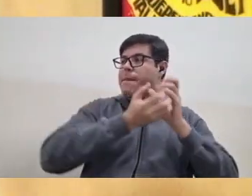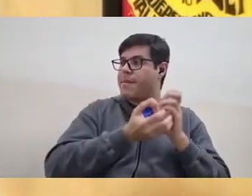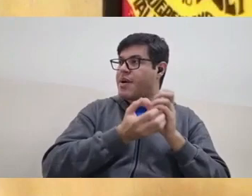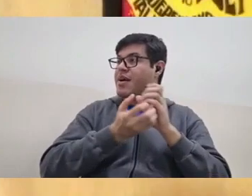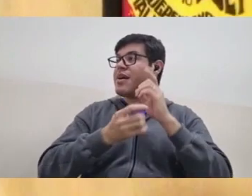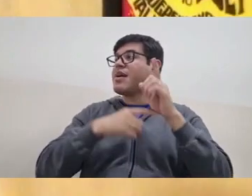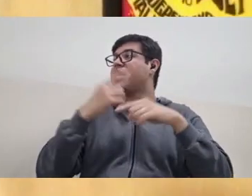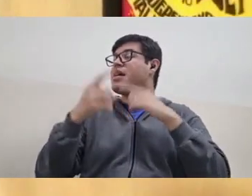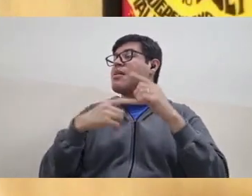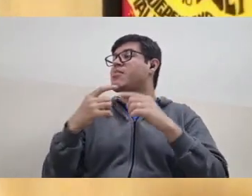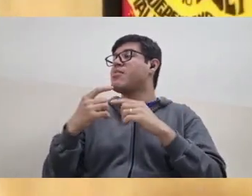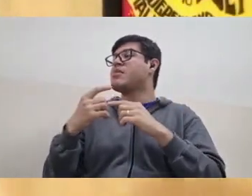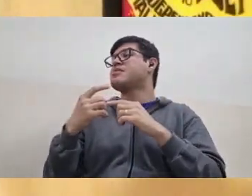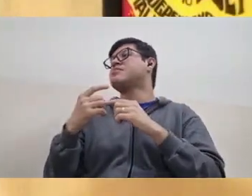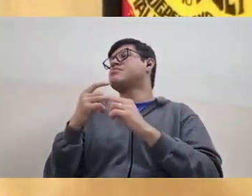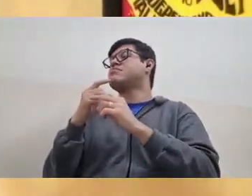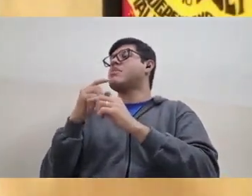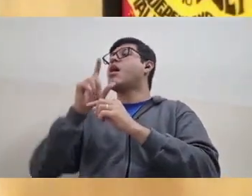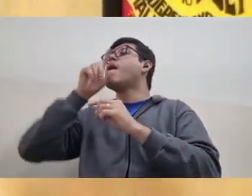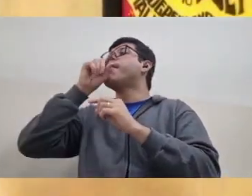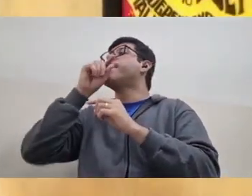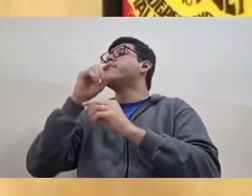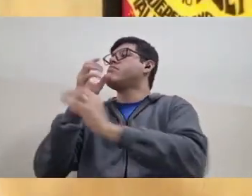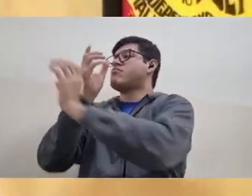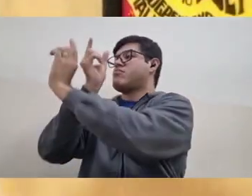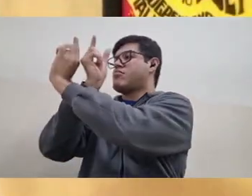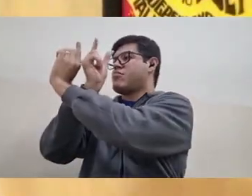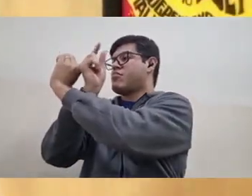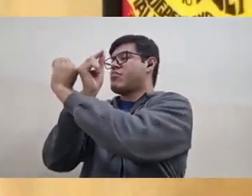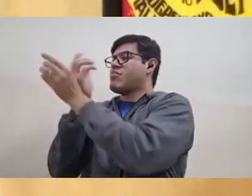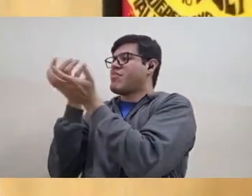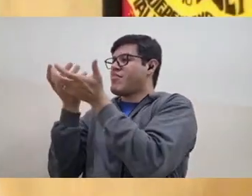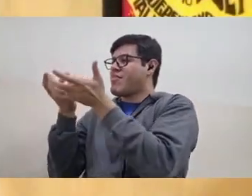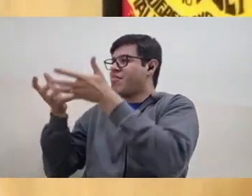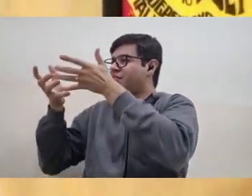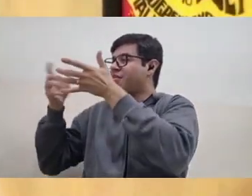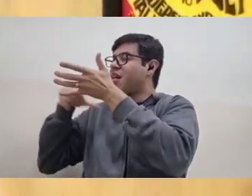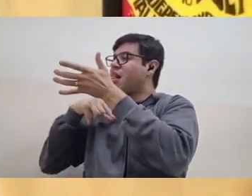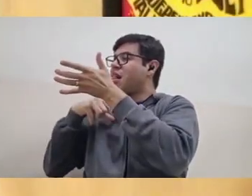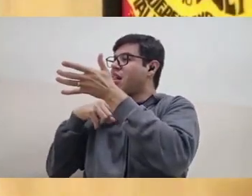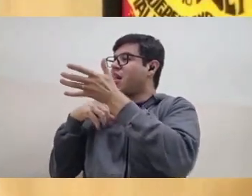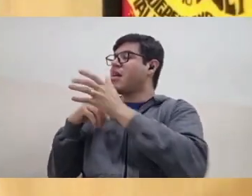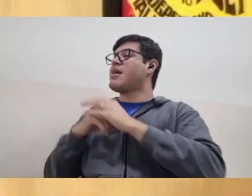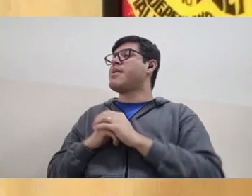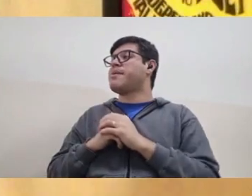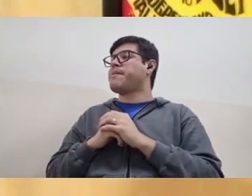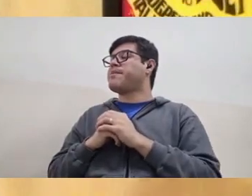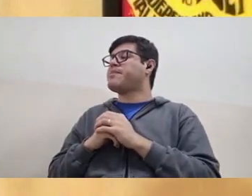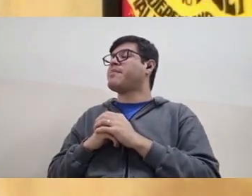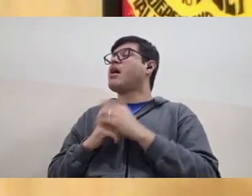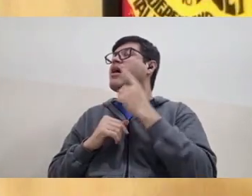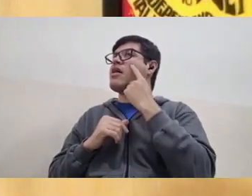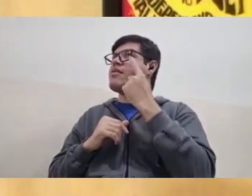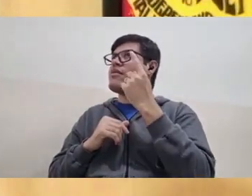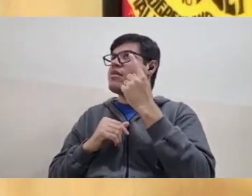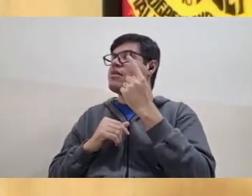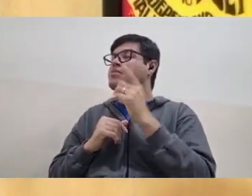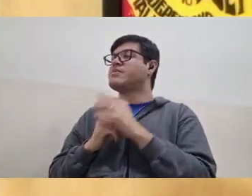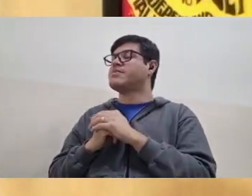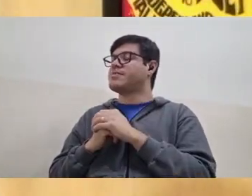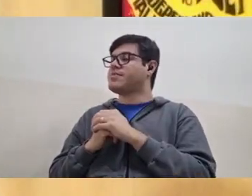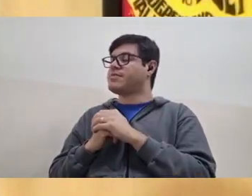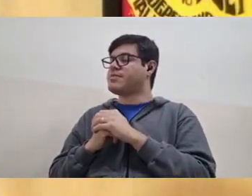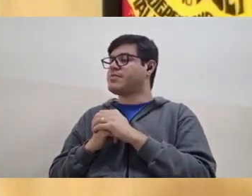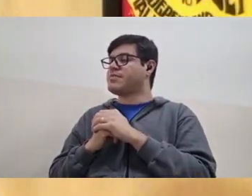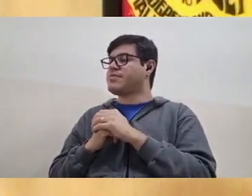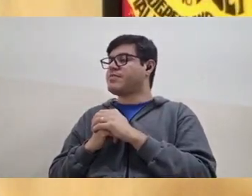Passarinho faz ninho ali, né? Sim. Por isso que me veio a ideia do psitacídeo. Né? E aí, como